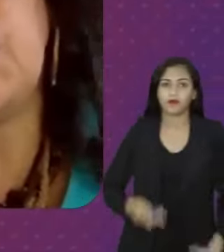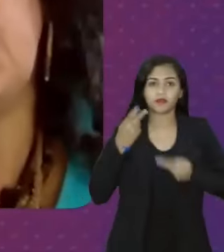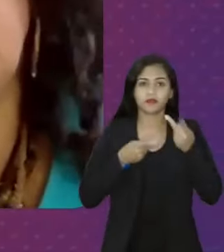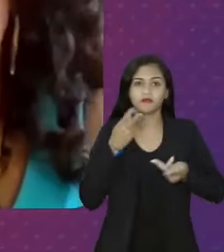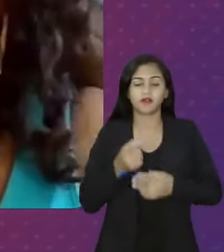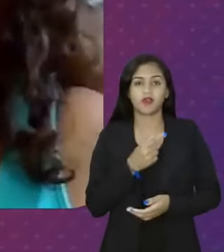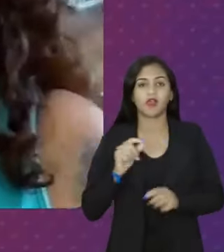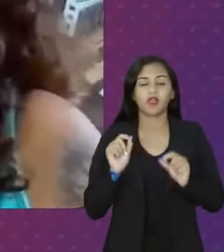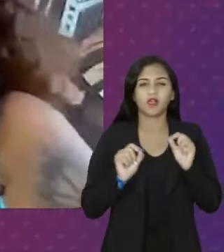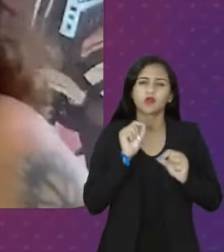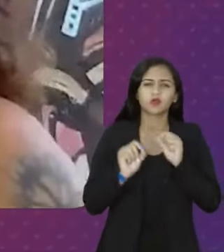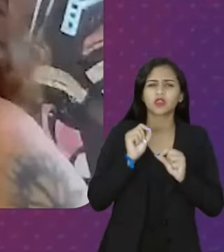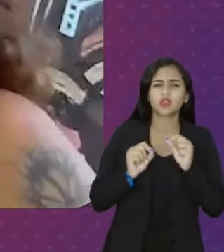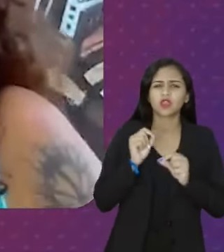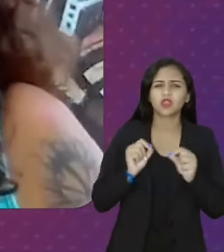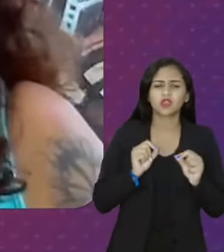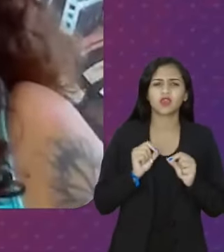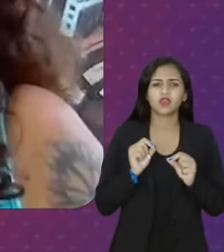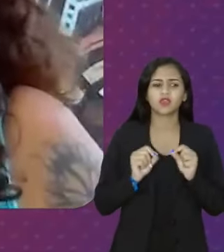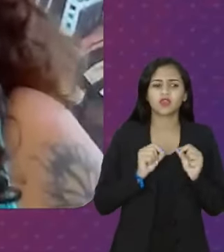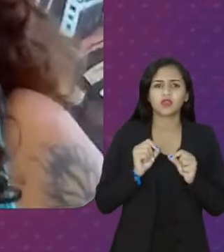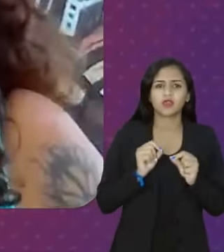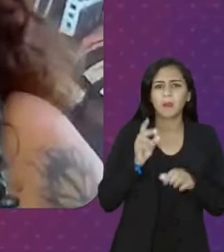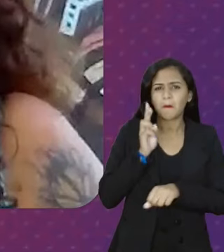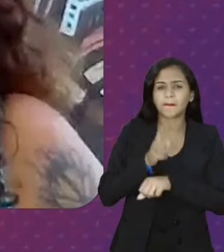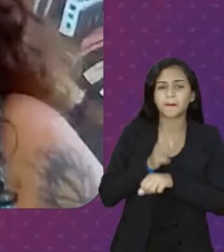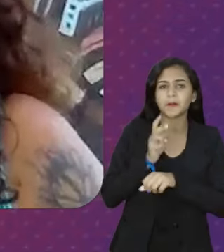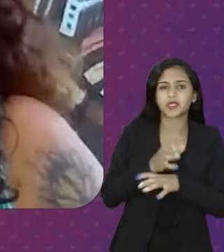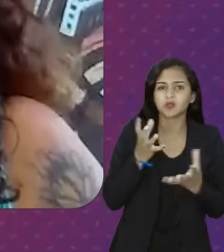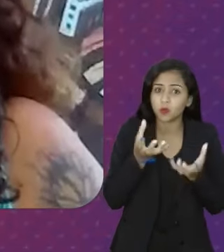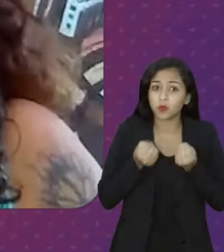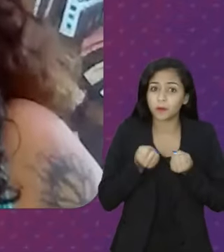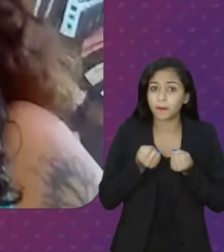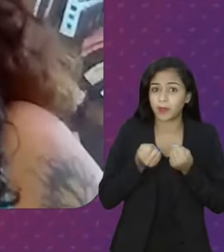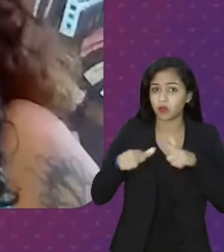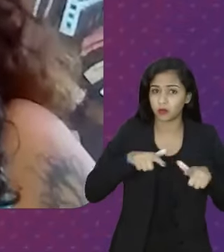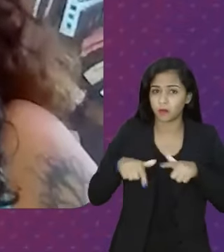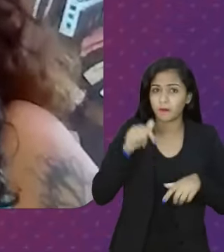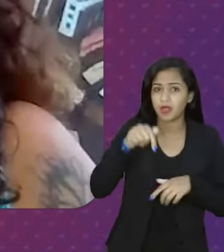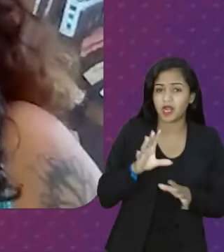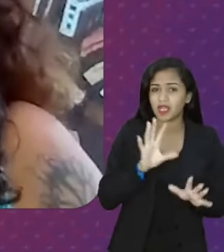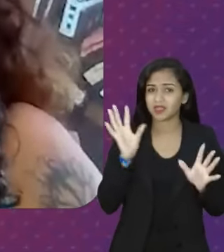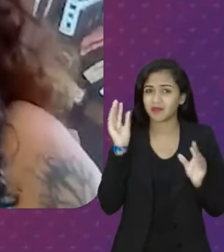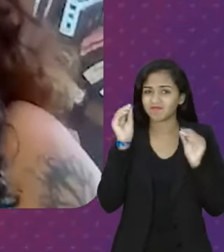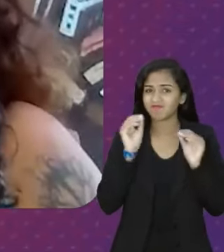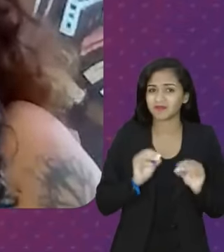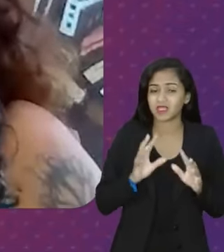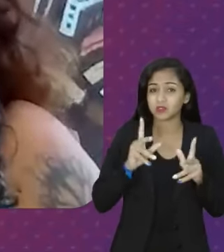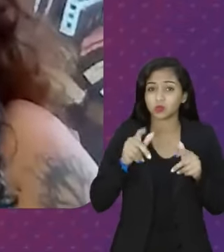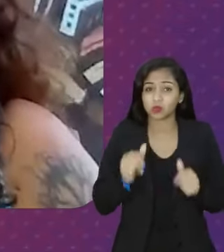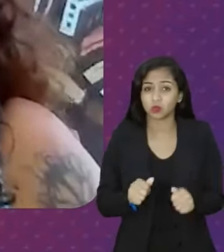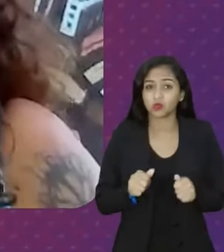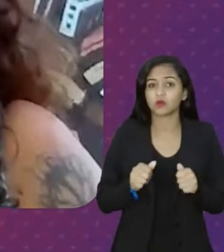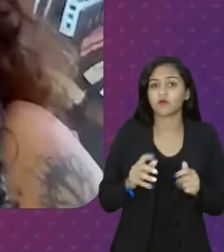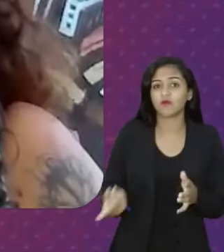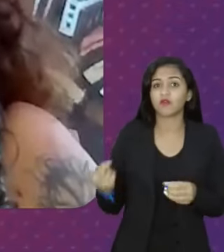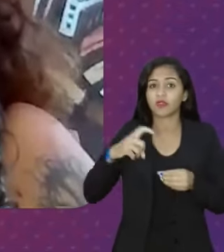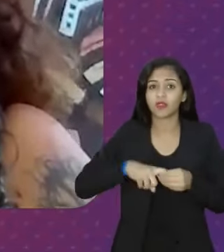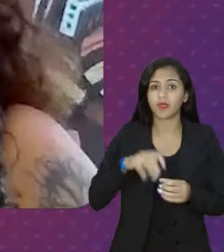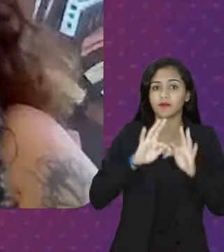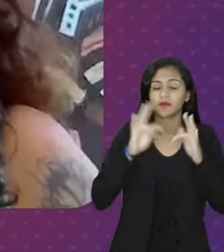De que vá. E mesmo quando está no serviço de acolhimento, que está esgotada todas as possibilidades da criança voltar para